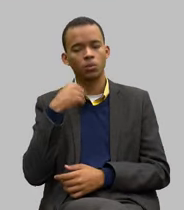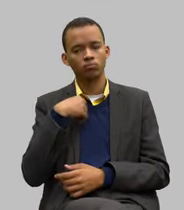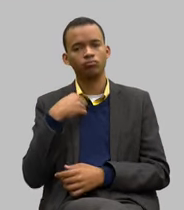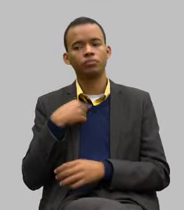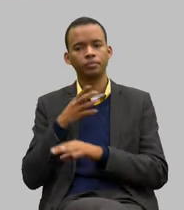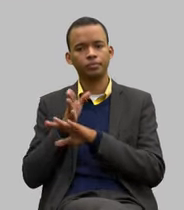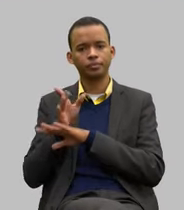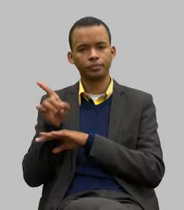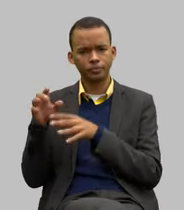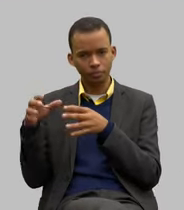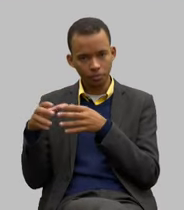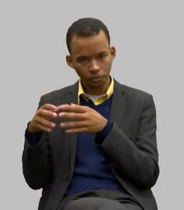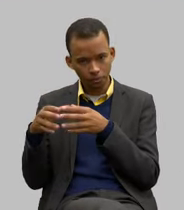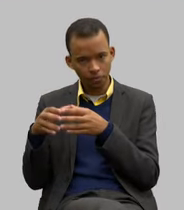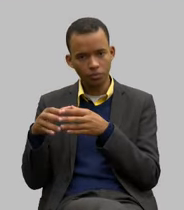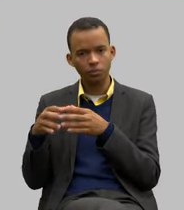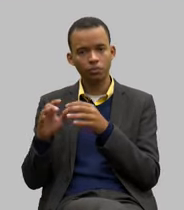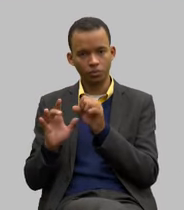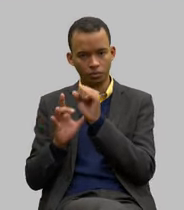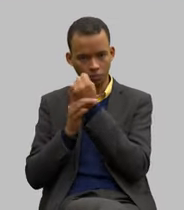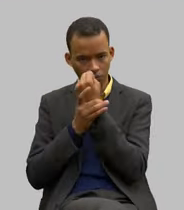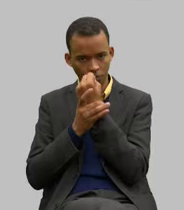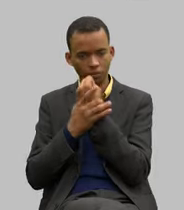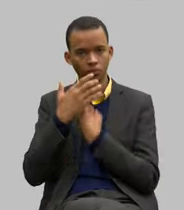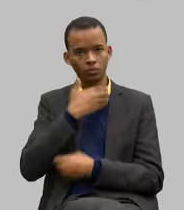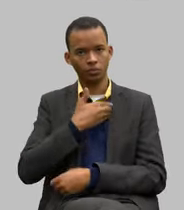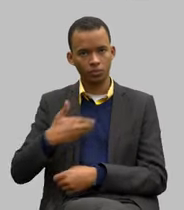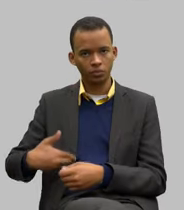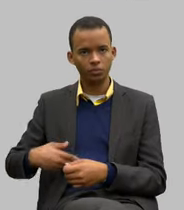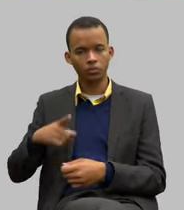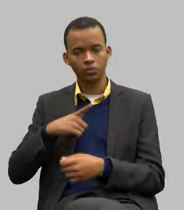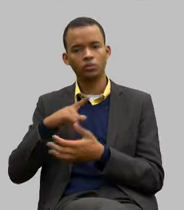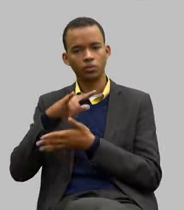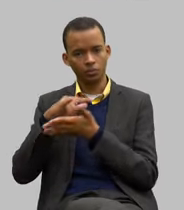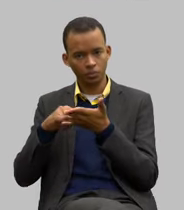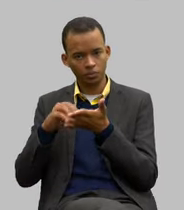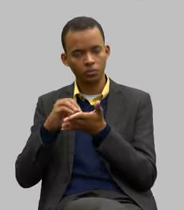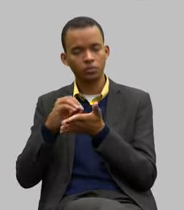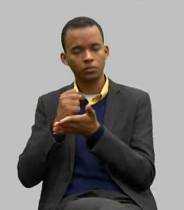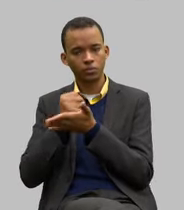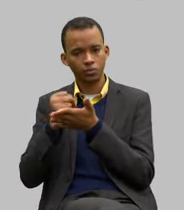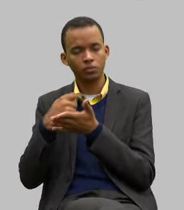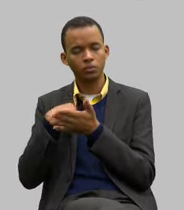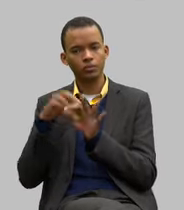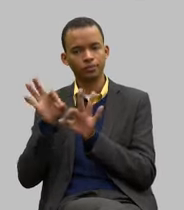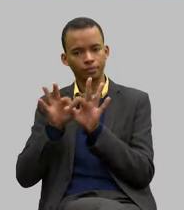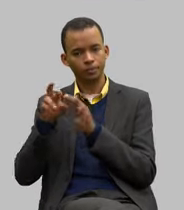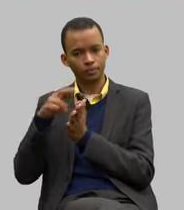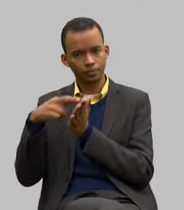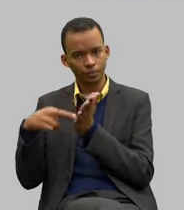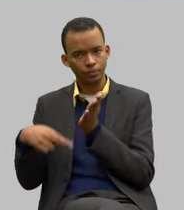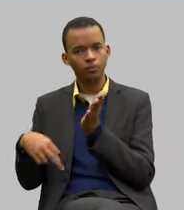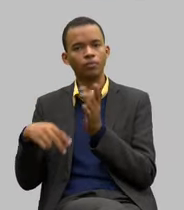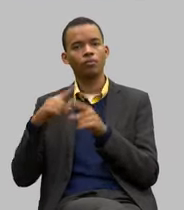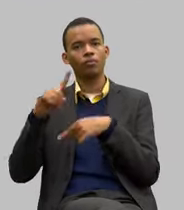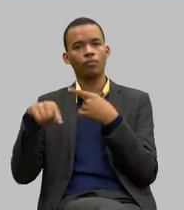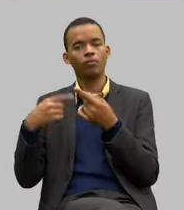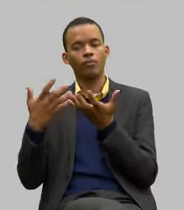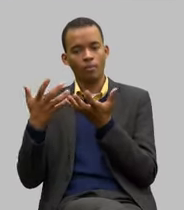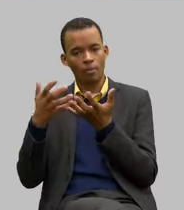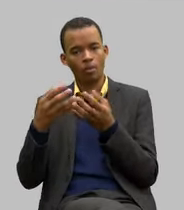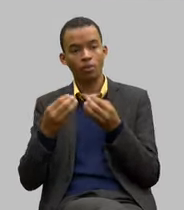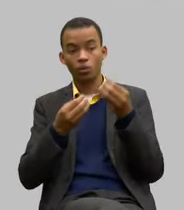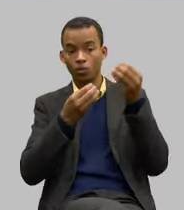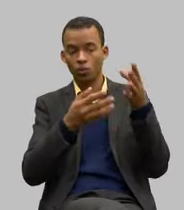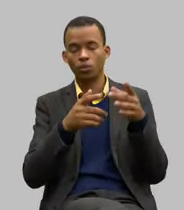Segurança Pública ontem depois eu quero até te entregar em mãos uma cópia de um de um de um requerimento que eu